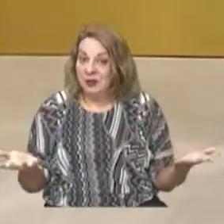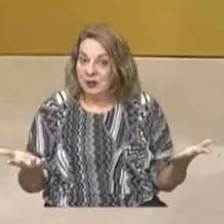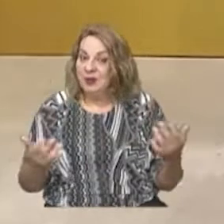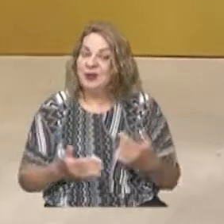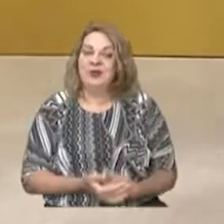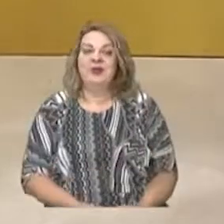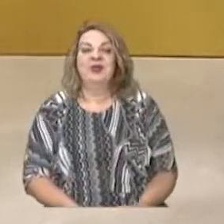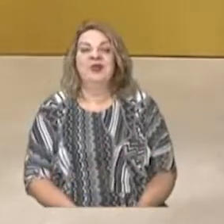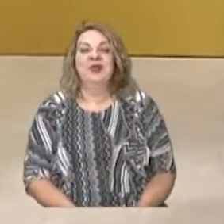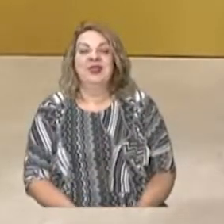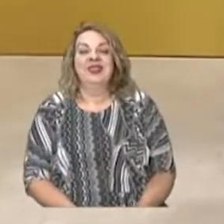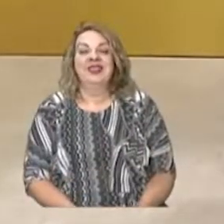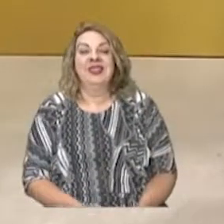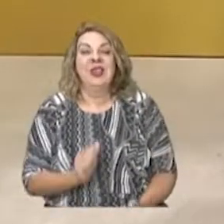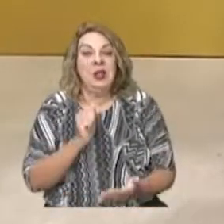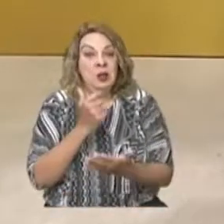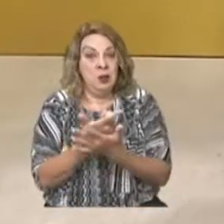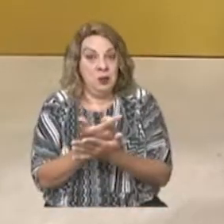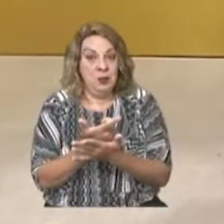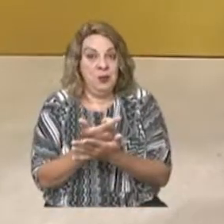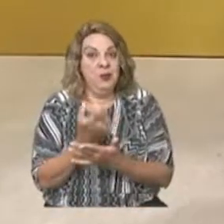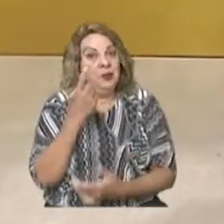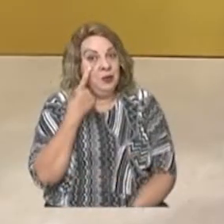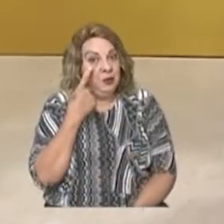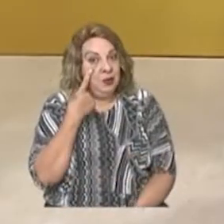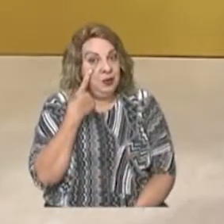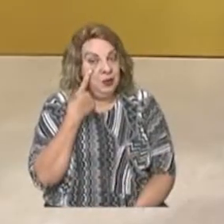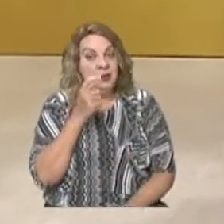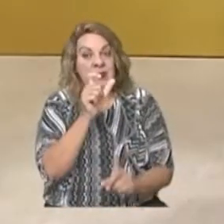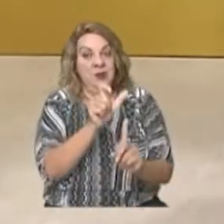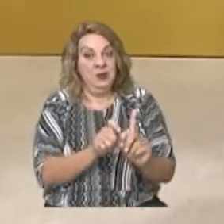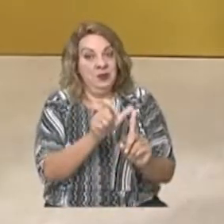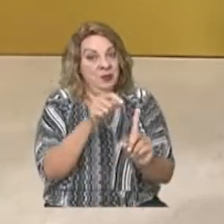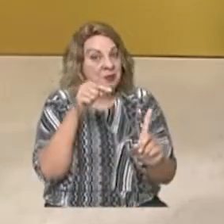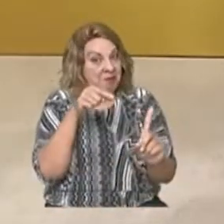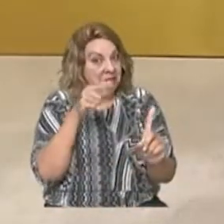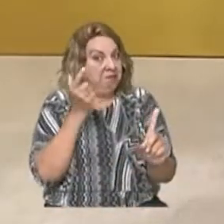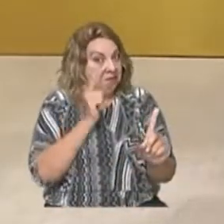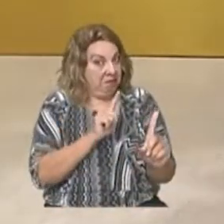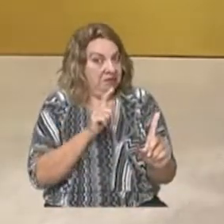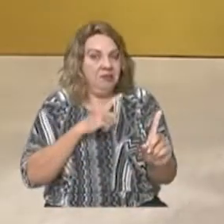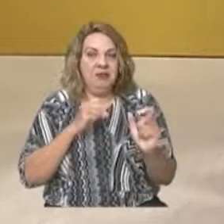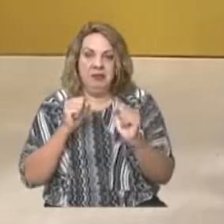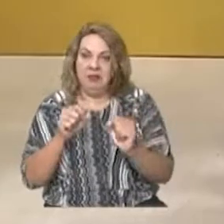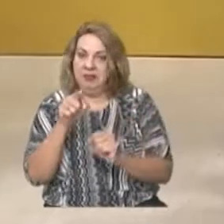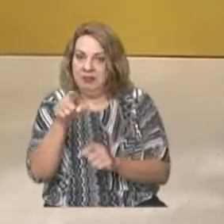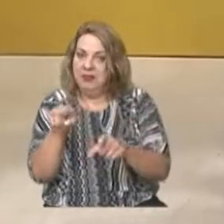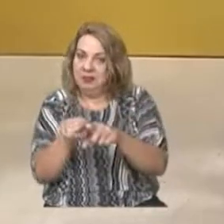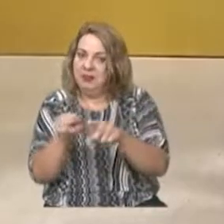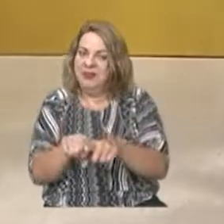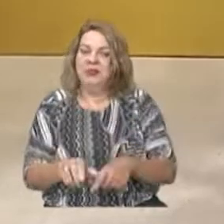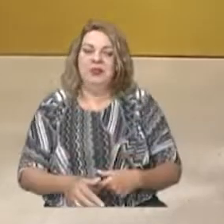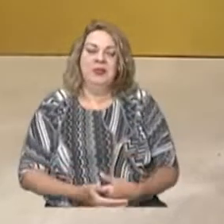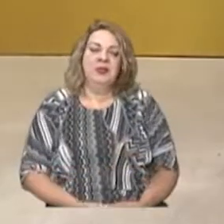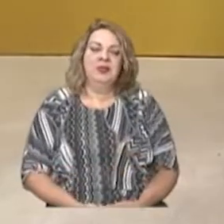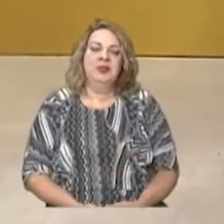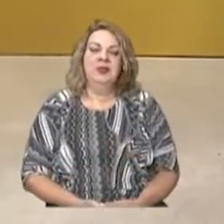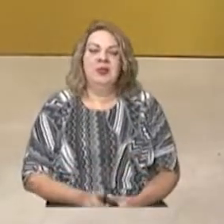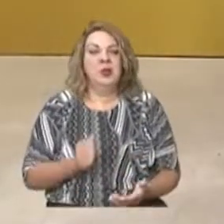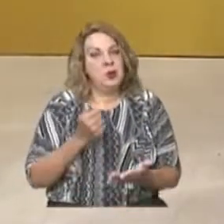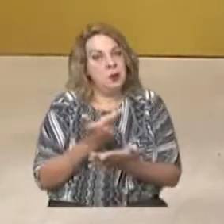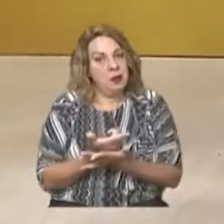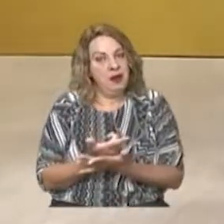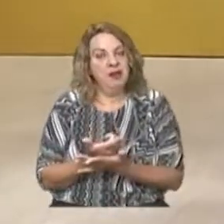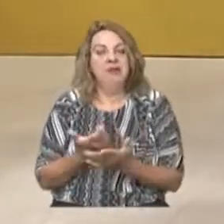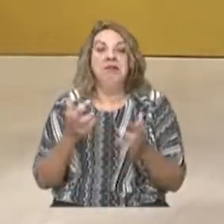Olha aí! Garanta seu título, você viu, né? Assim como o seu Carlos, você pode também ser contemplado. É isso mesmo, é adquirir,